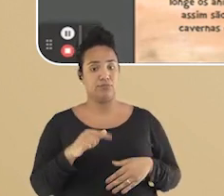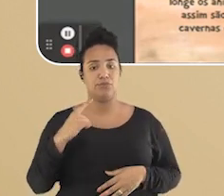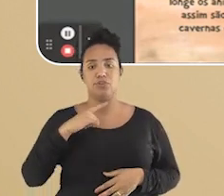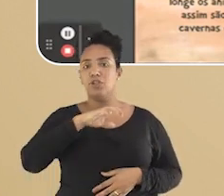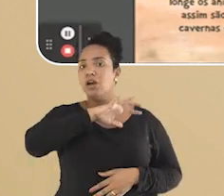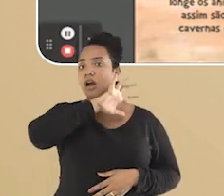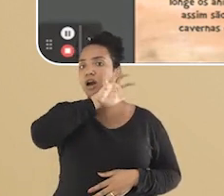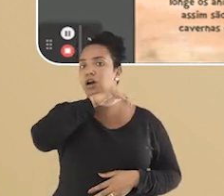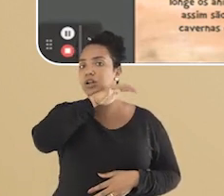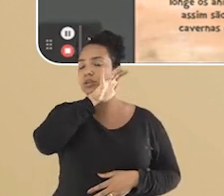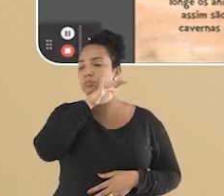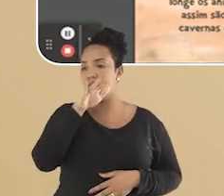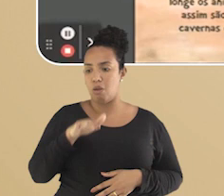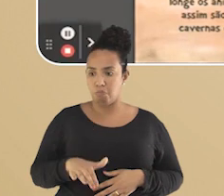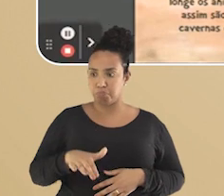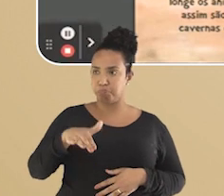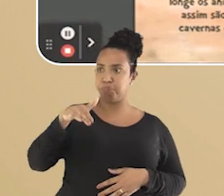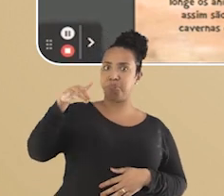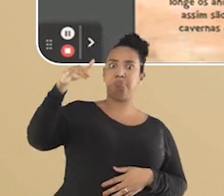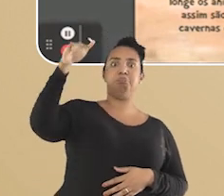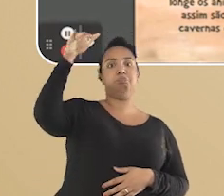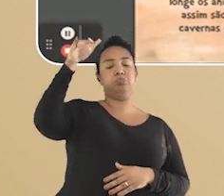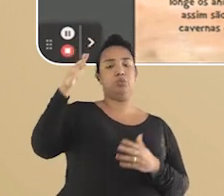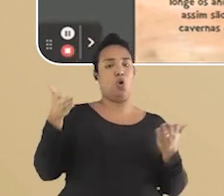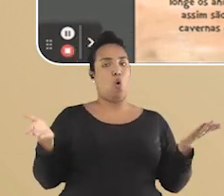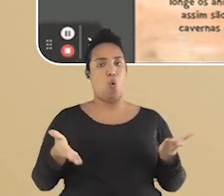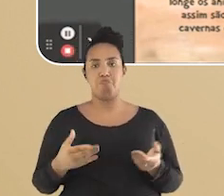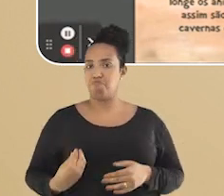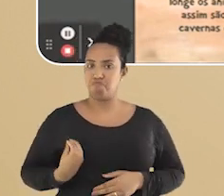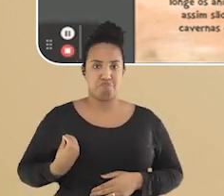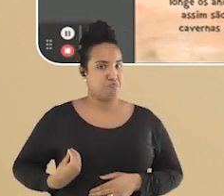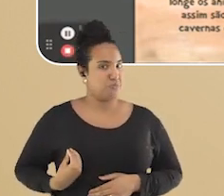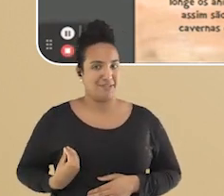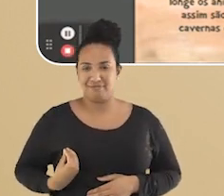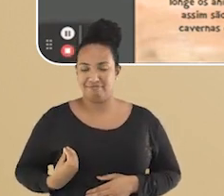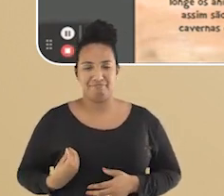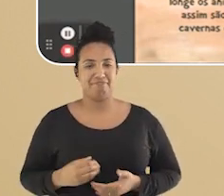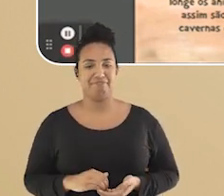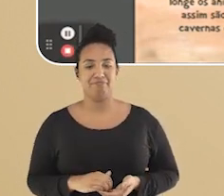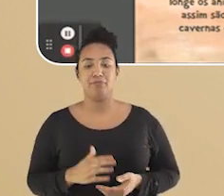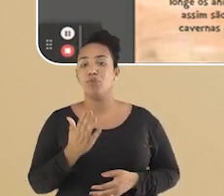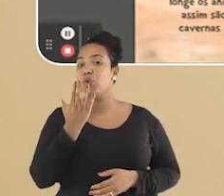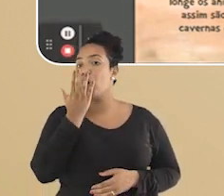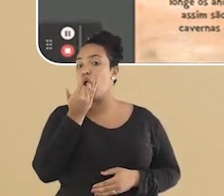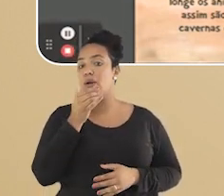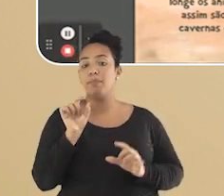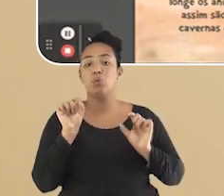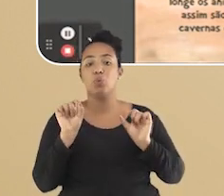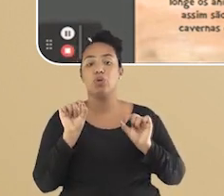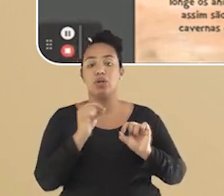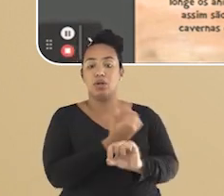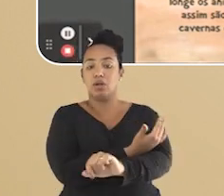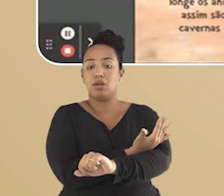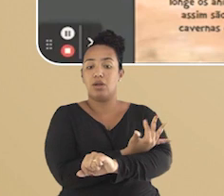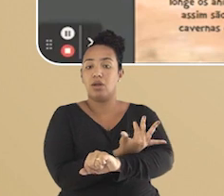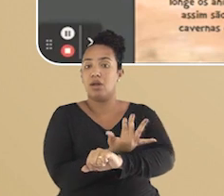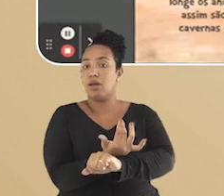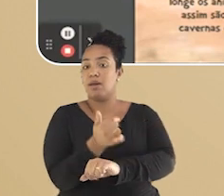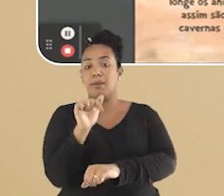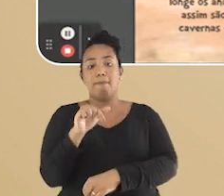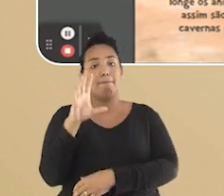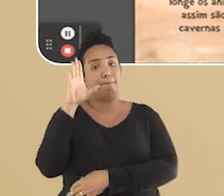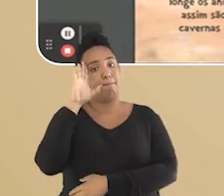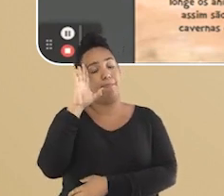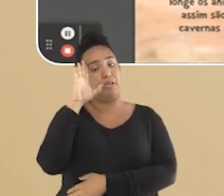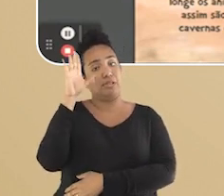animais gigantes que não existem mais. Eles comiam capim, o principal tipo de vegetação